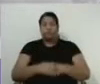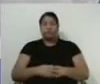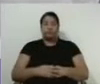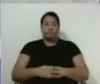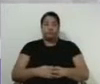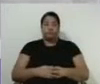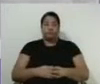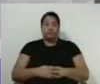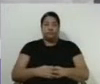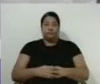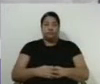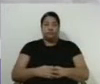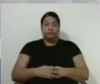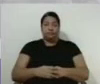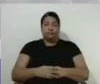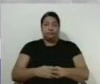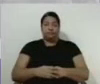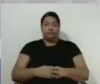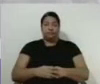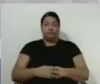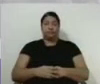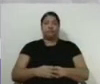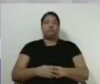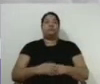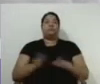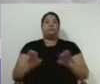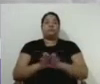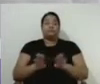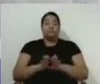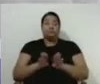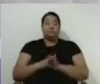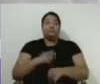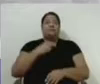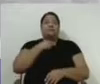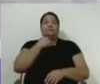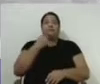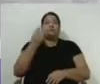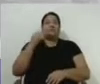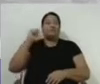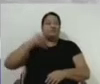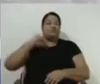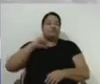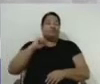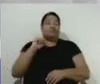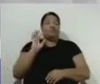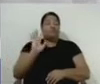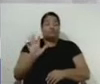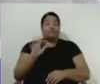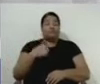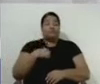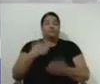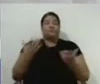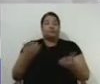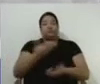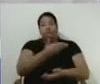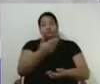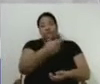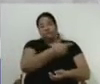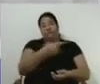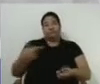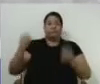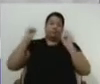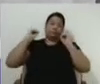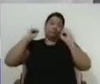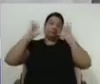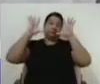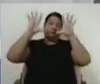Como eu disse, a voz está acabando já rapidinho, mas eu desejo uma semana muito abençoada a todos, de muito